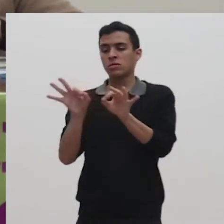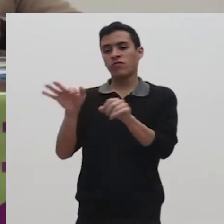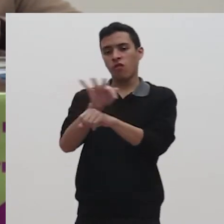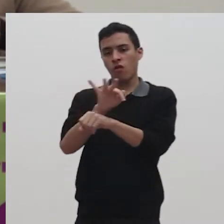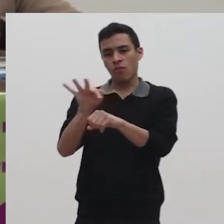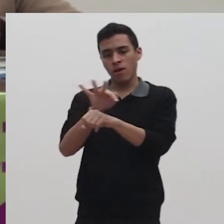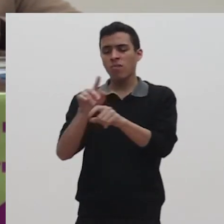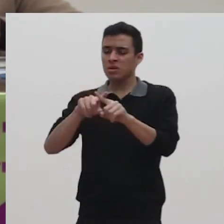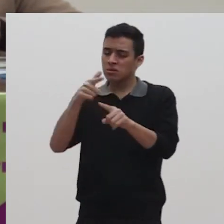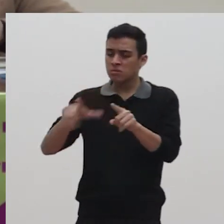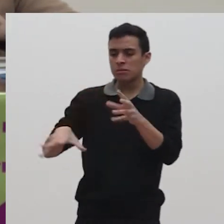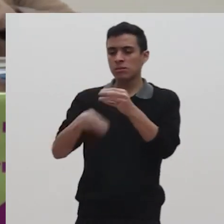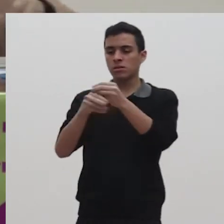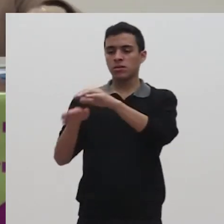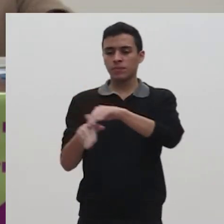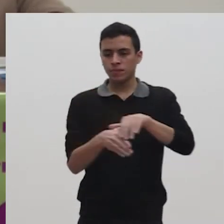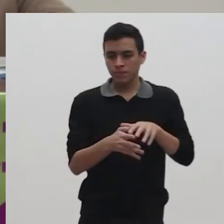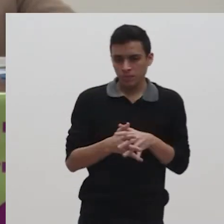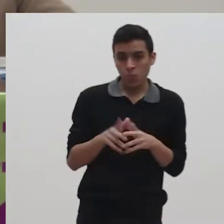formal. Porque,